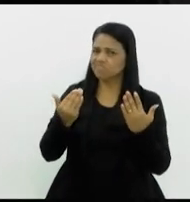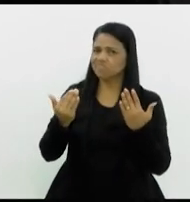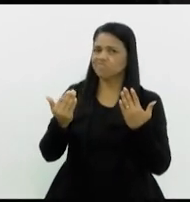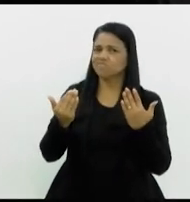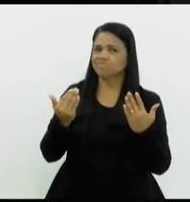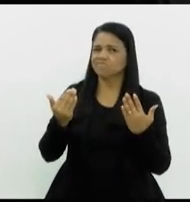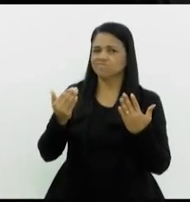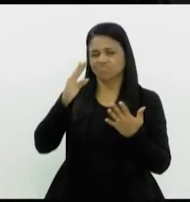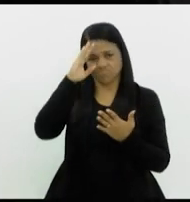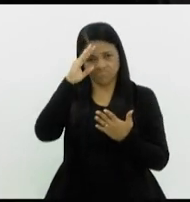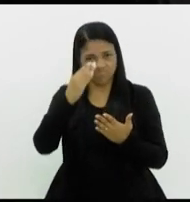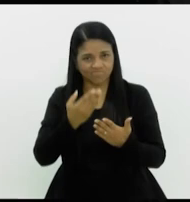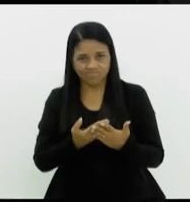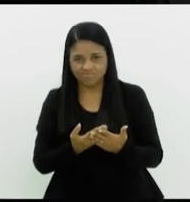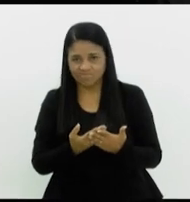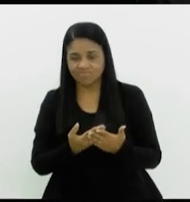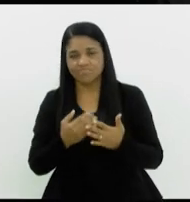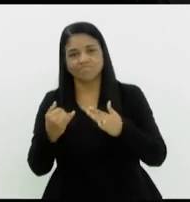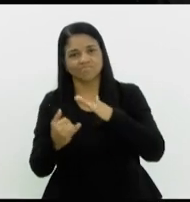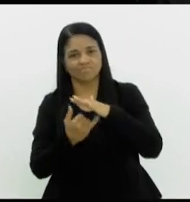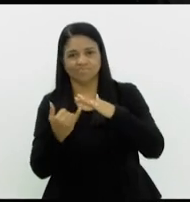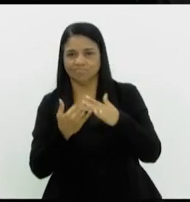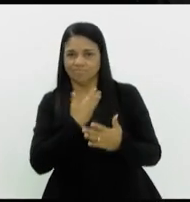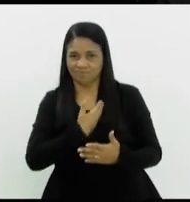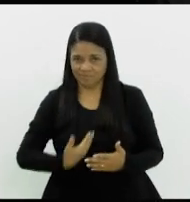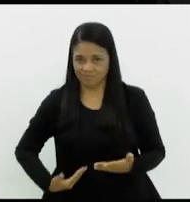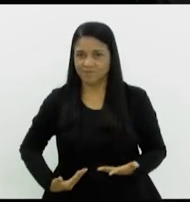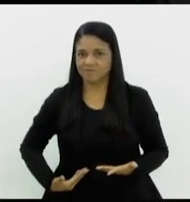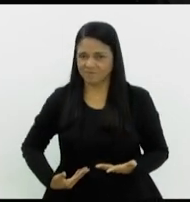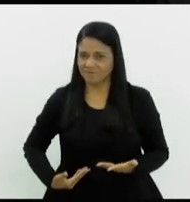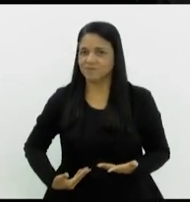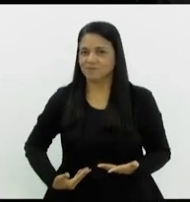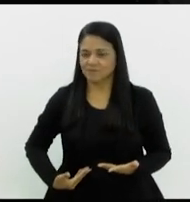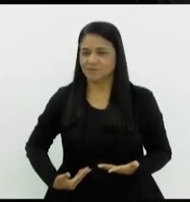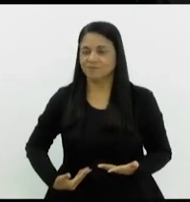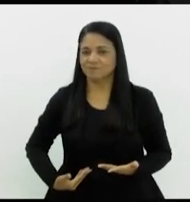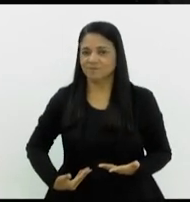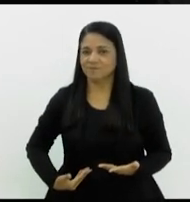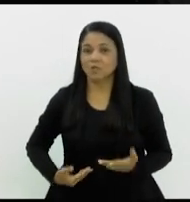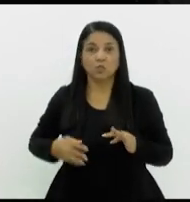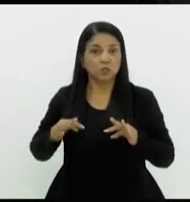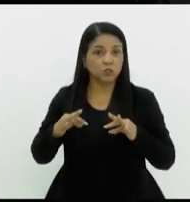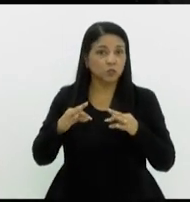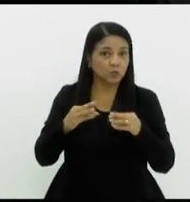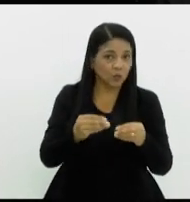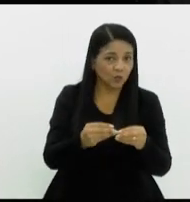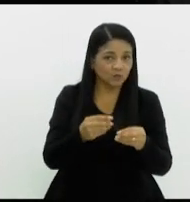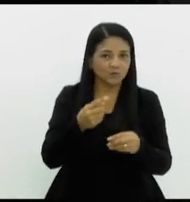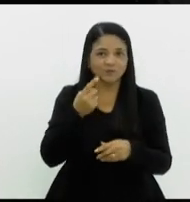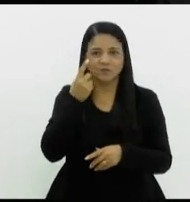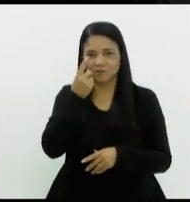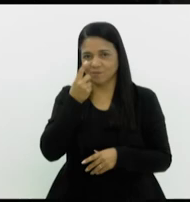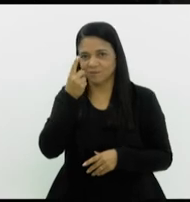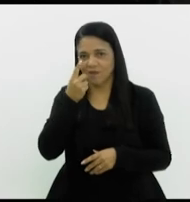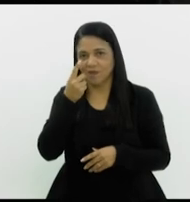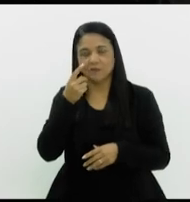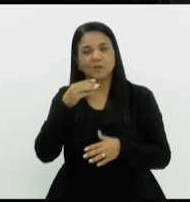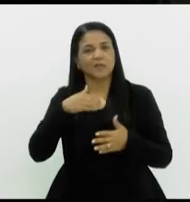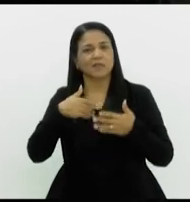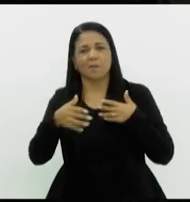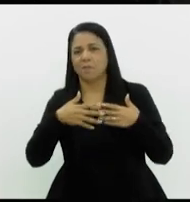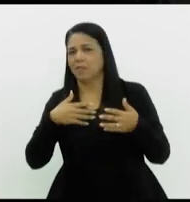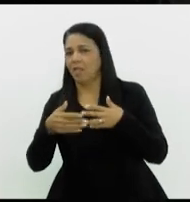descrença nas instituições governamentais. E aqui cabe a todos os parlamentares, né, independente de